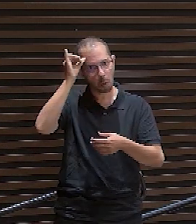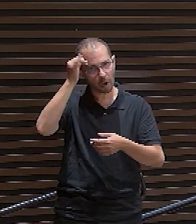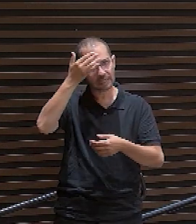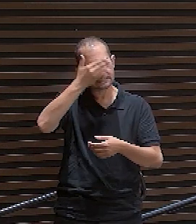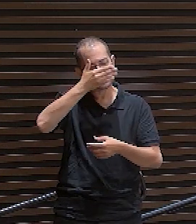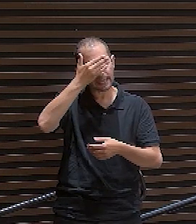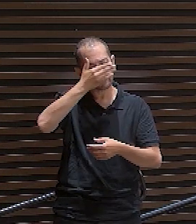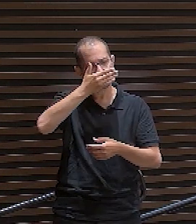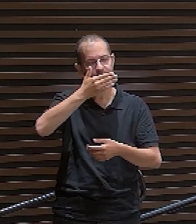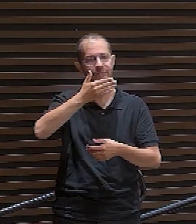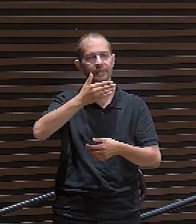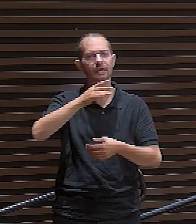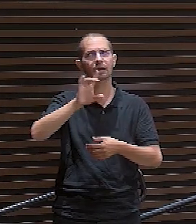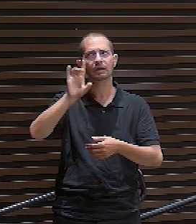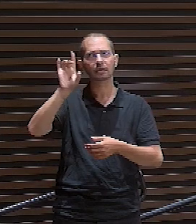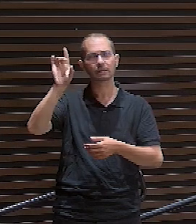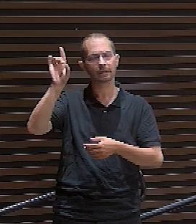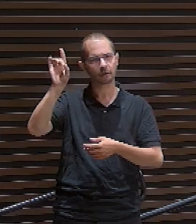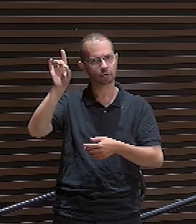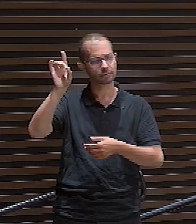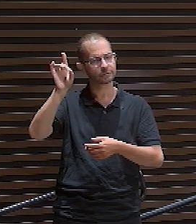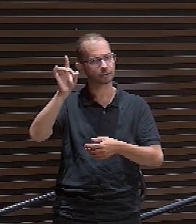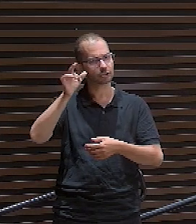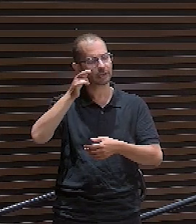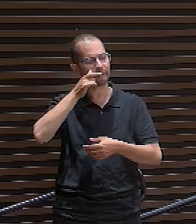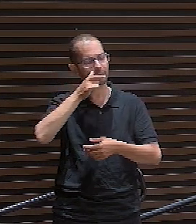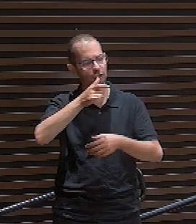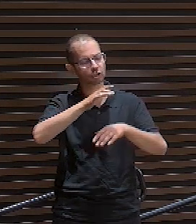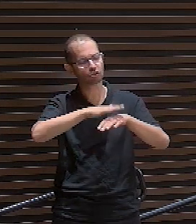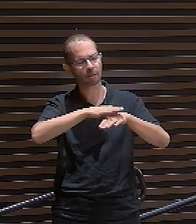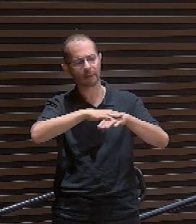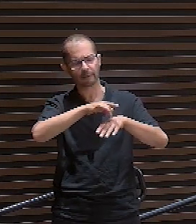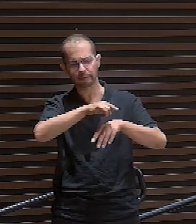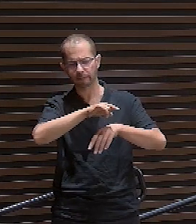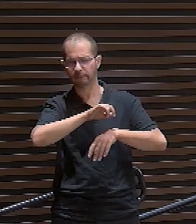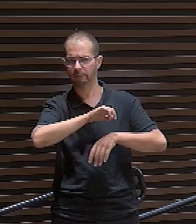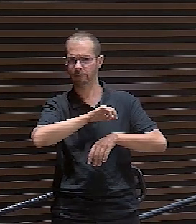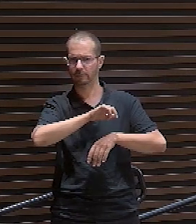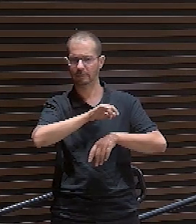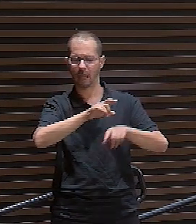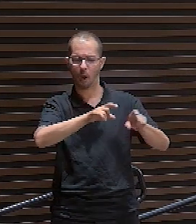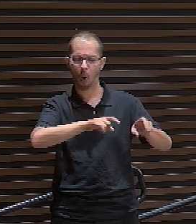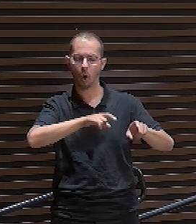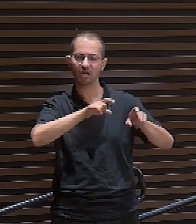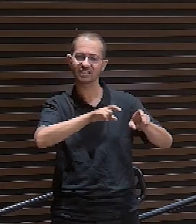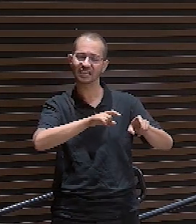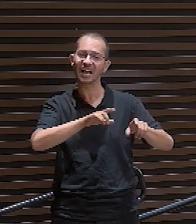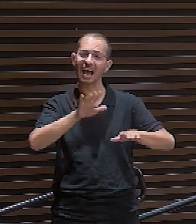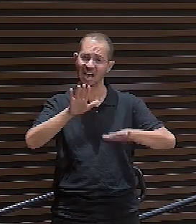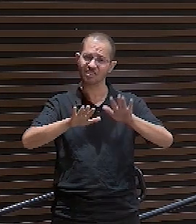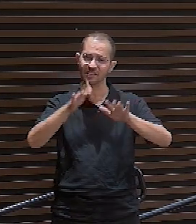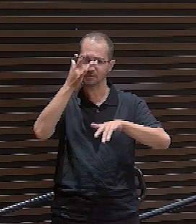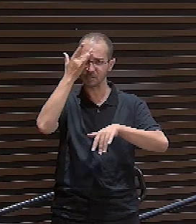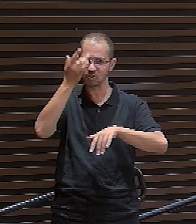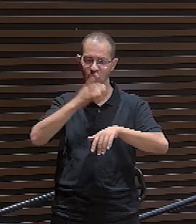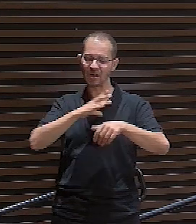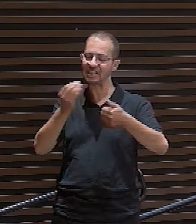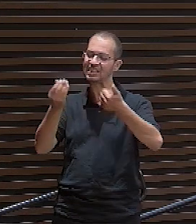Quando Deus havia chamado a atenção para ele lá na roça. Tem muita gente que oferece a Deus o que sobra.